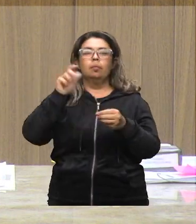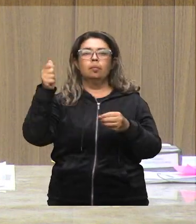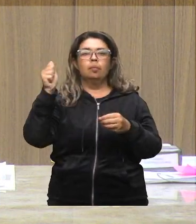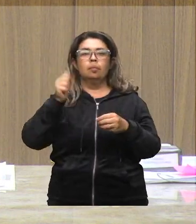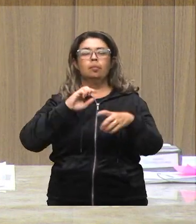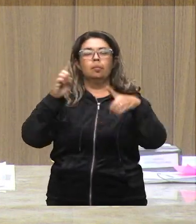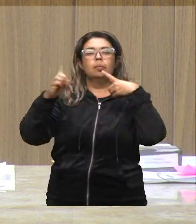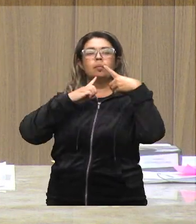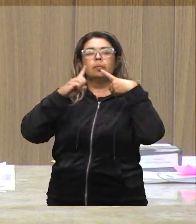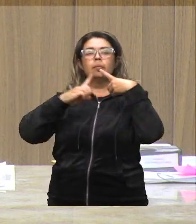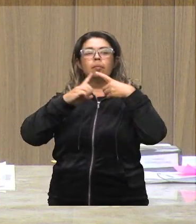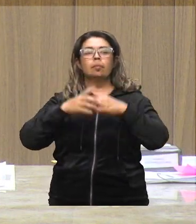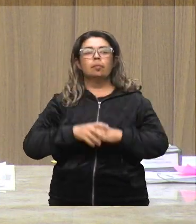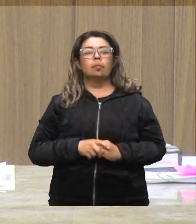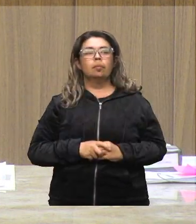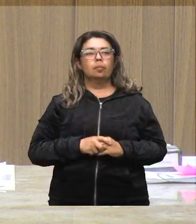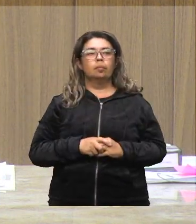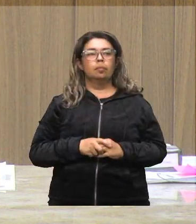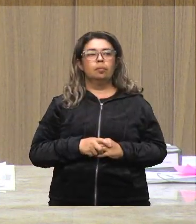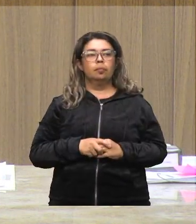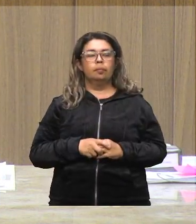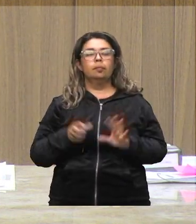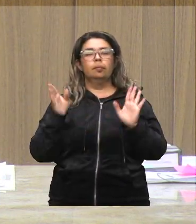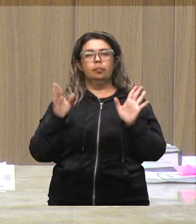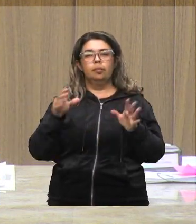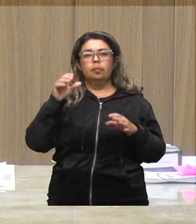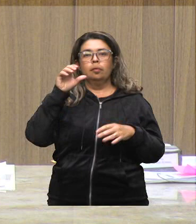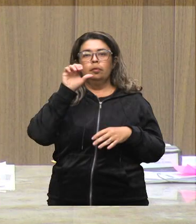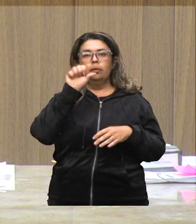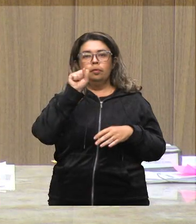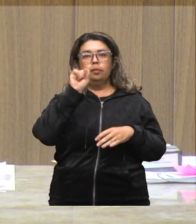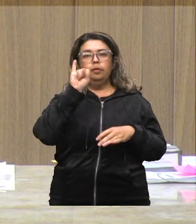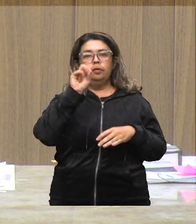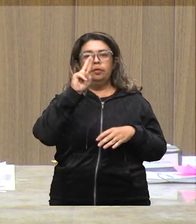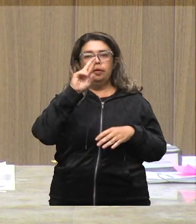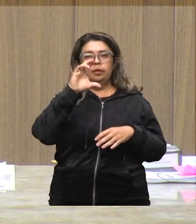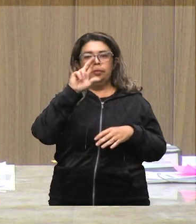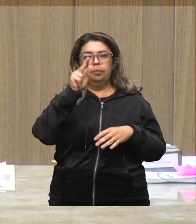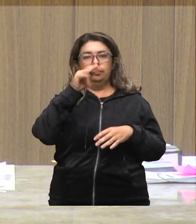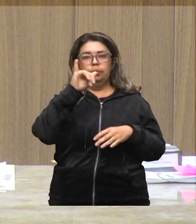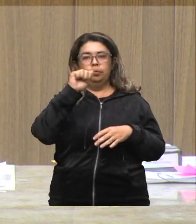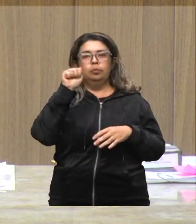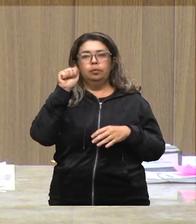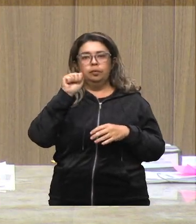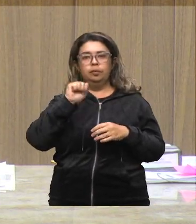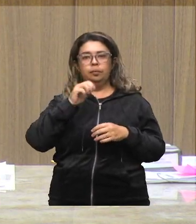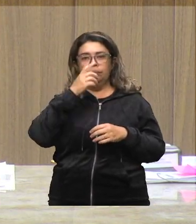Em discussão, com a palavra, o vereador Fernando Circa.